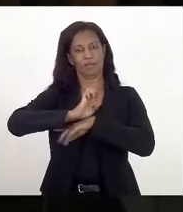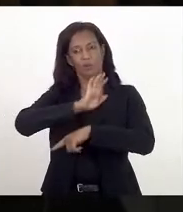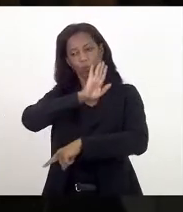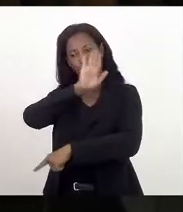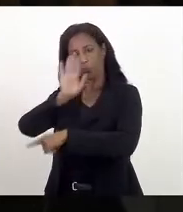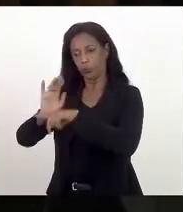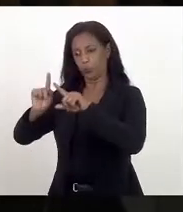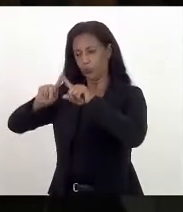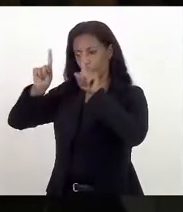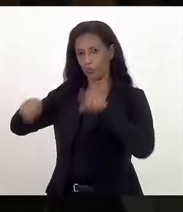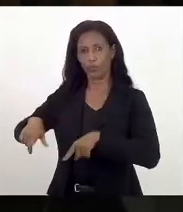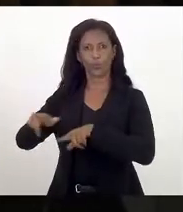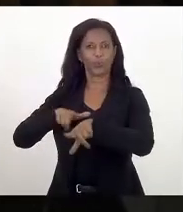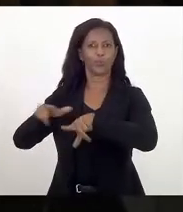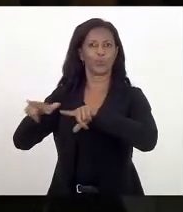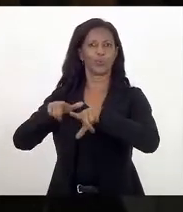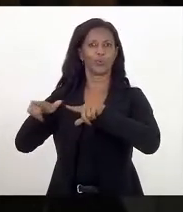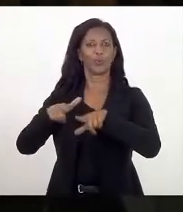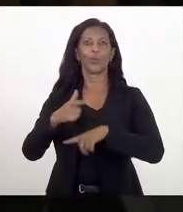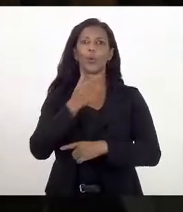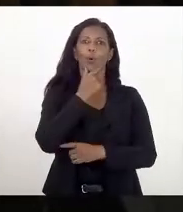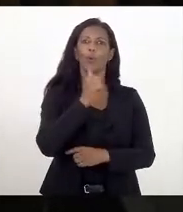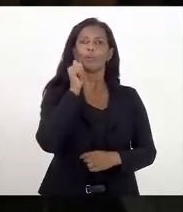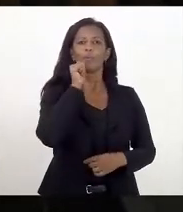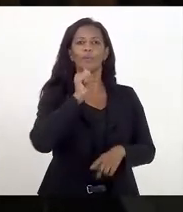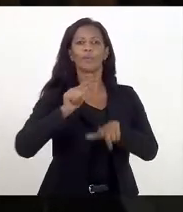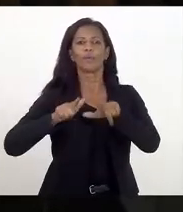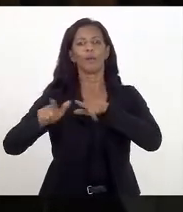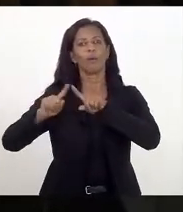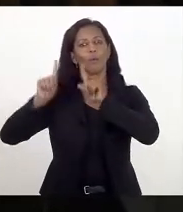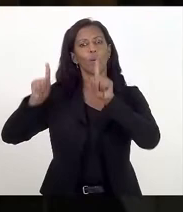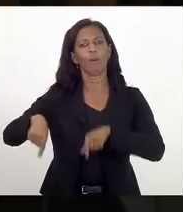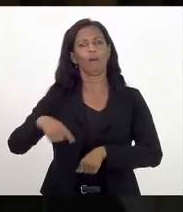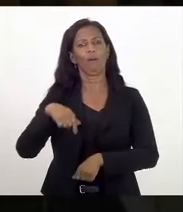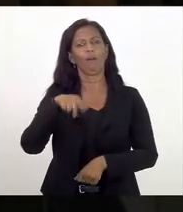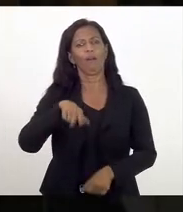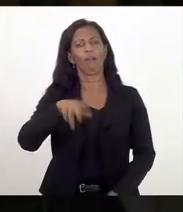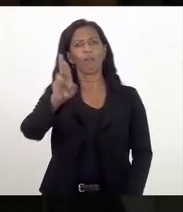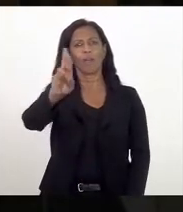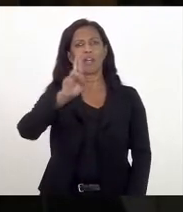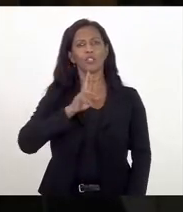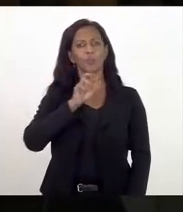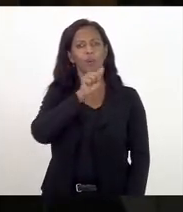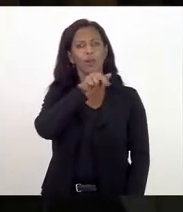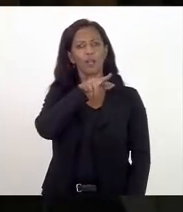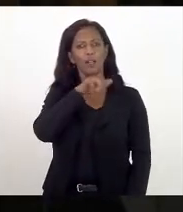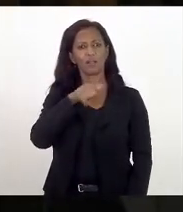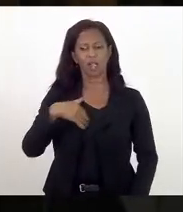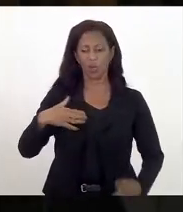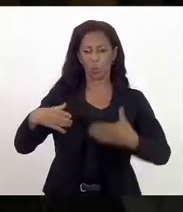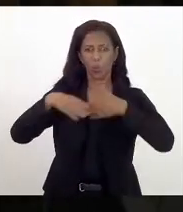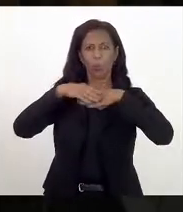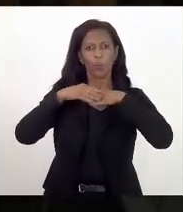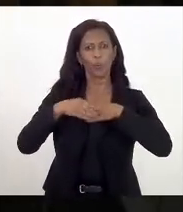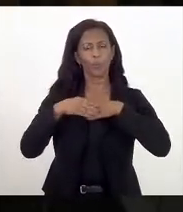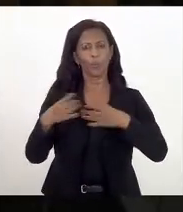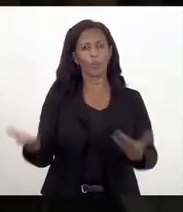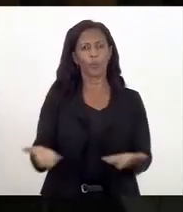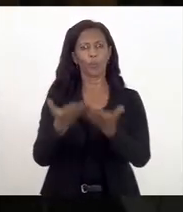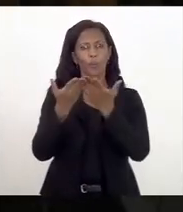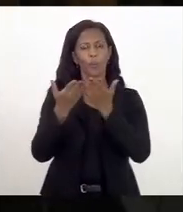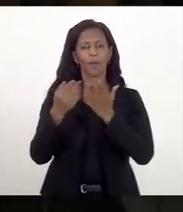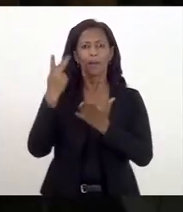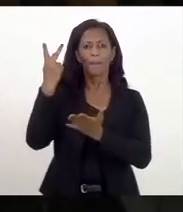público de seus servidores e suas servidoras. É uma bela resposta que dá, André, e eu cumprimento Vossa Excelência por esta